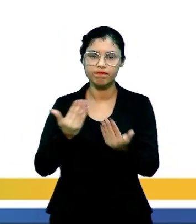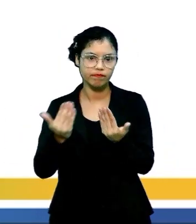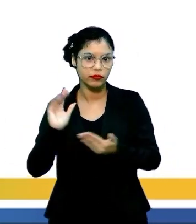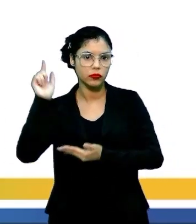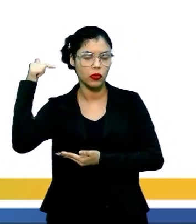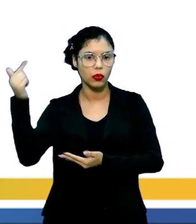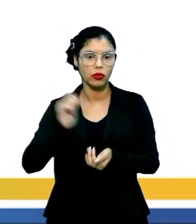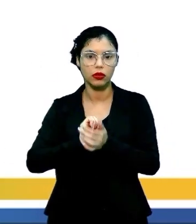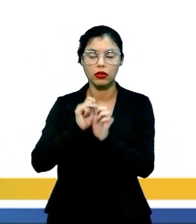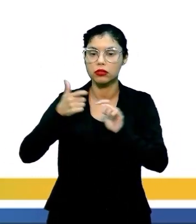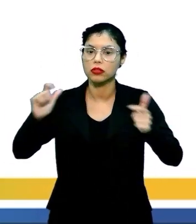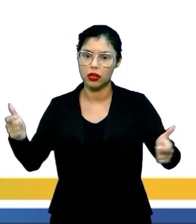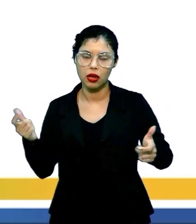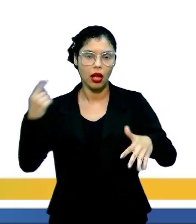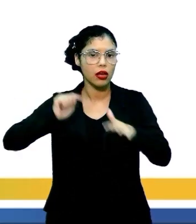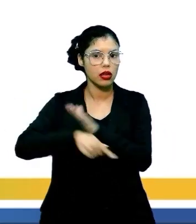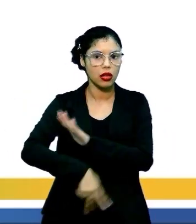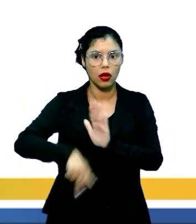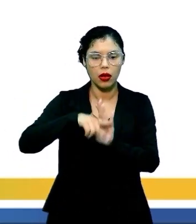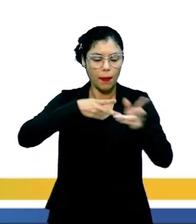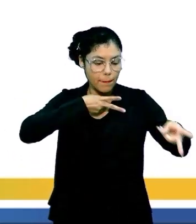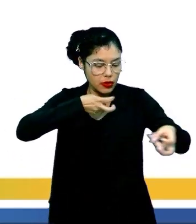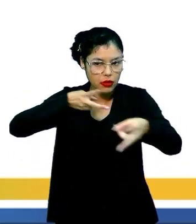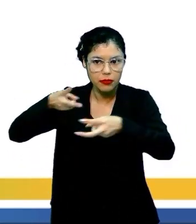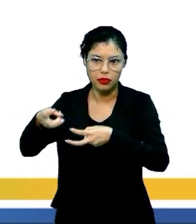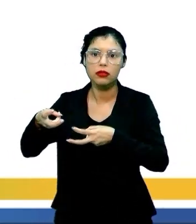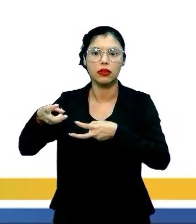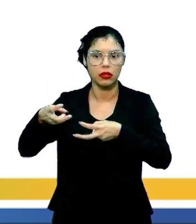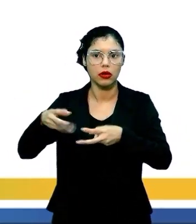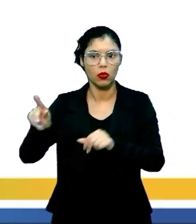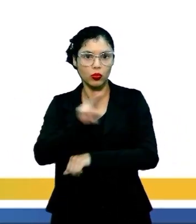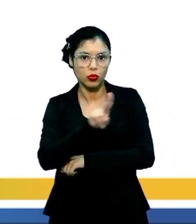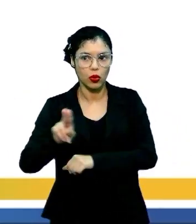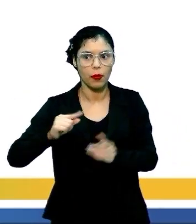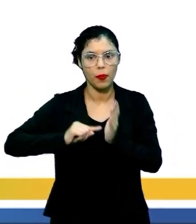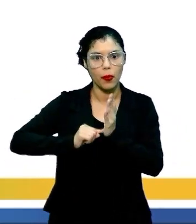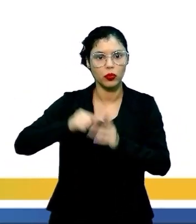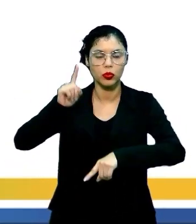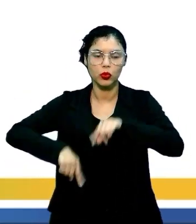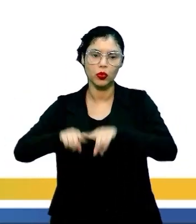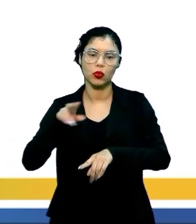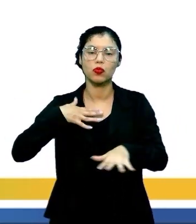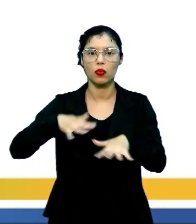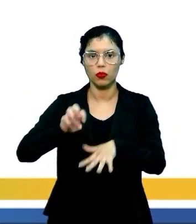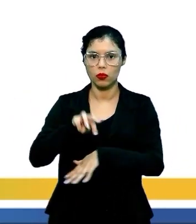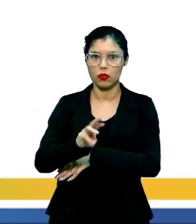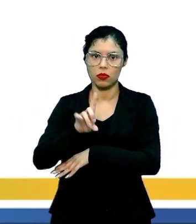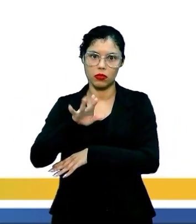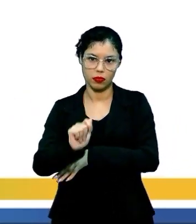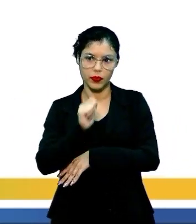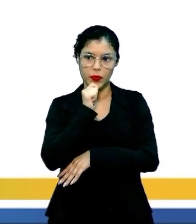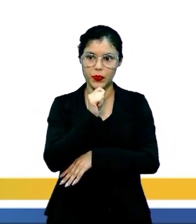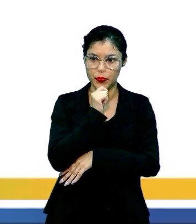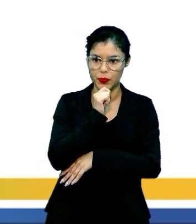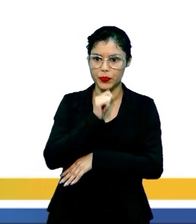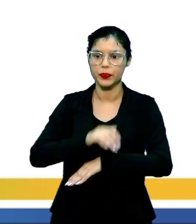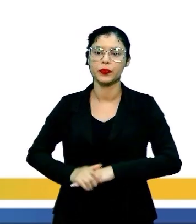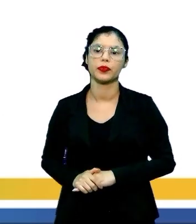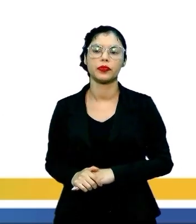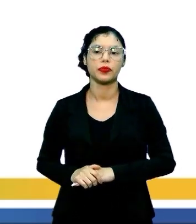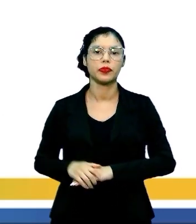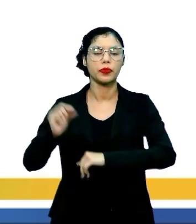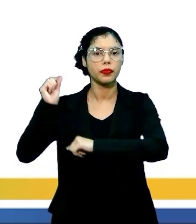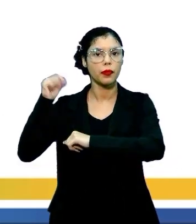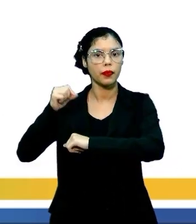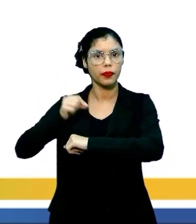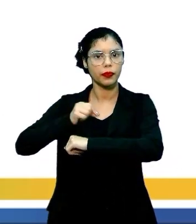com outras dimensões dentro do fenômeno observado. Chamaremos um ponto material de móvel. Por exemplo, uma formiga